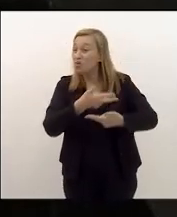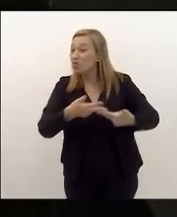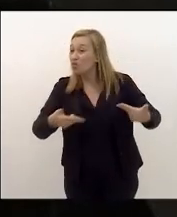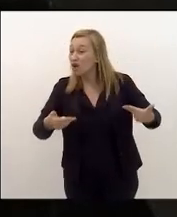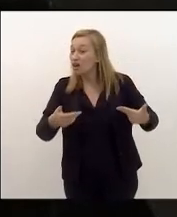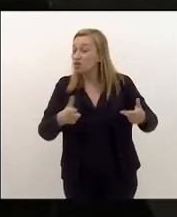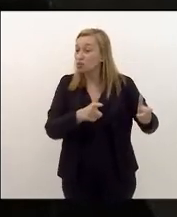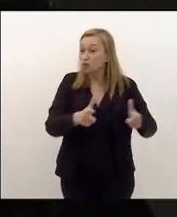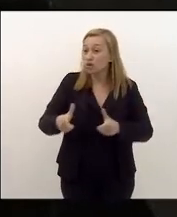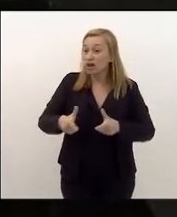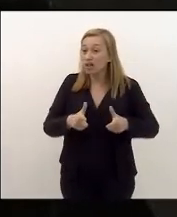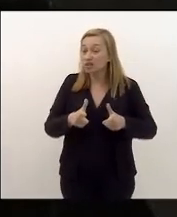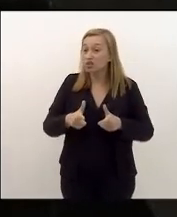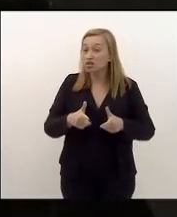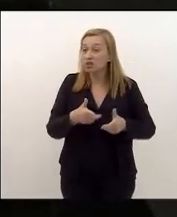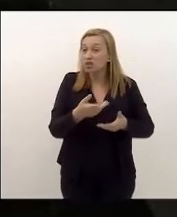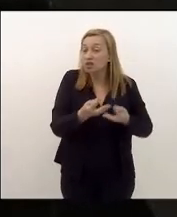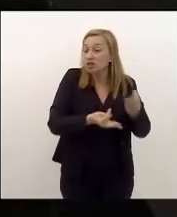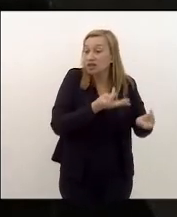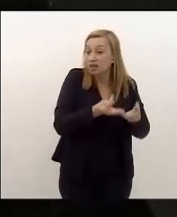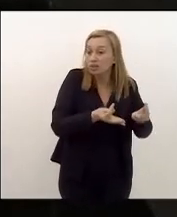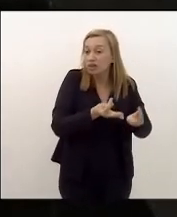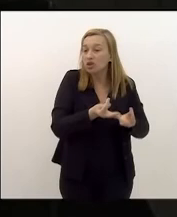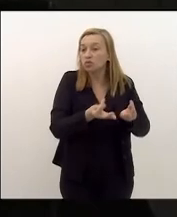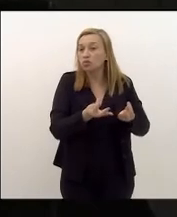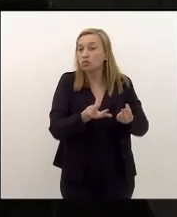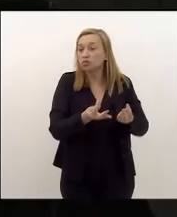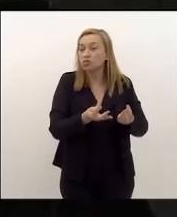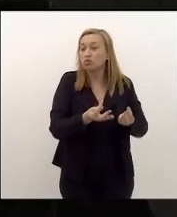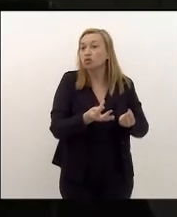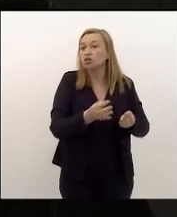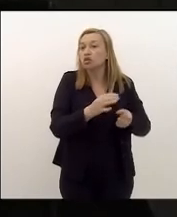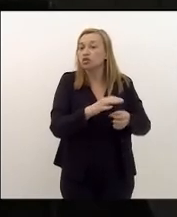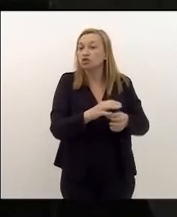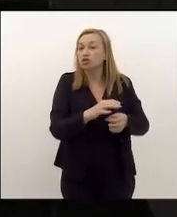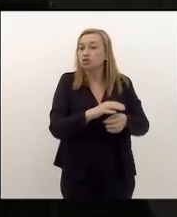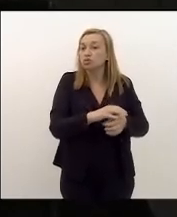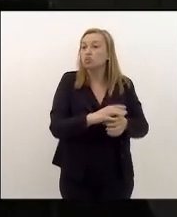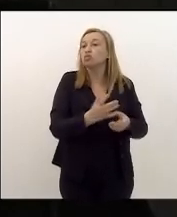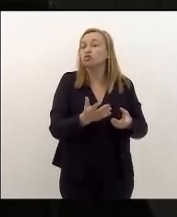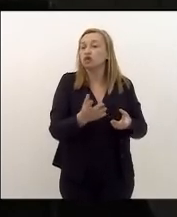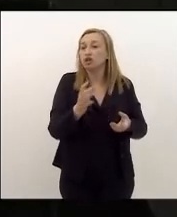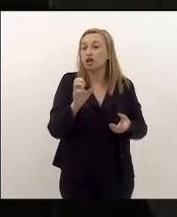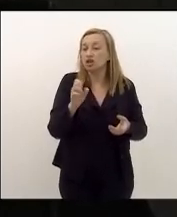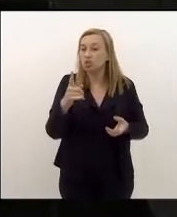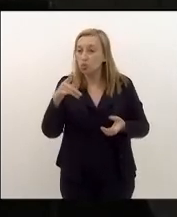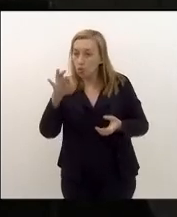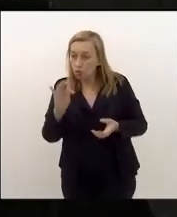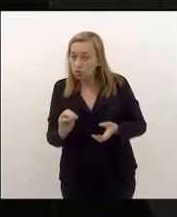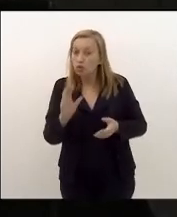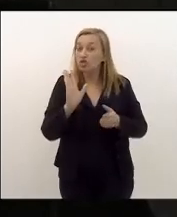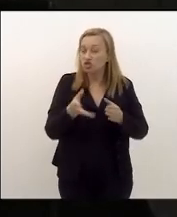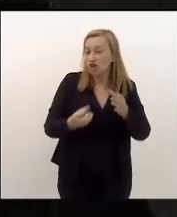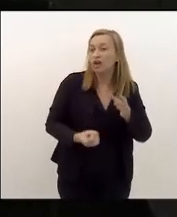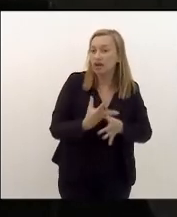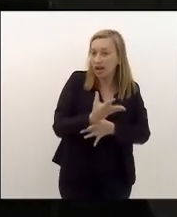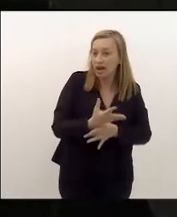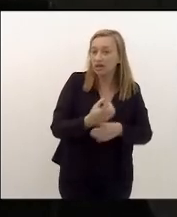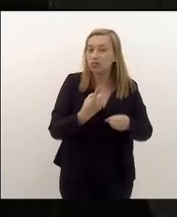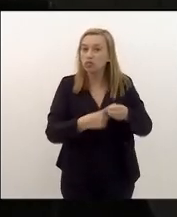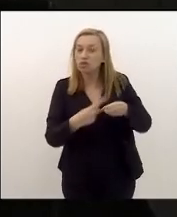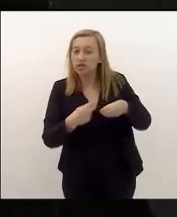estações de tratamento de esgoto, várias ETs, já instaladas em municípios circunvizinhos da Baixada Fluminense,